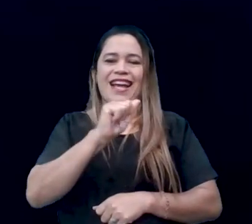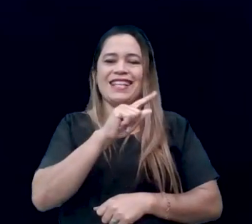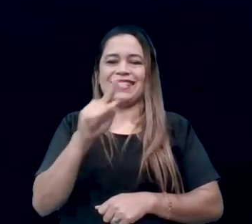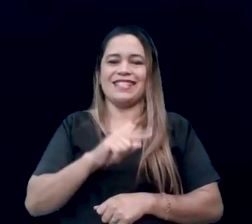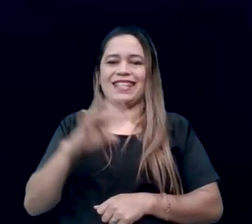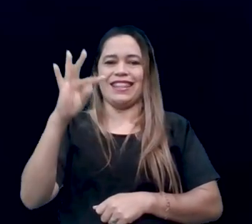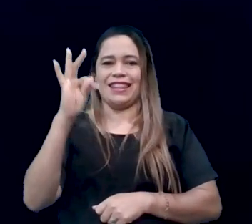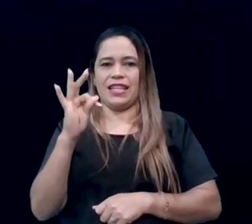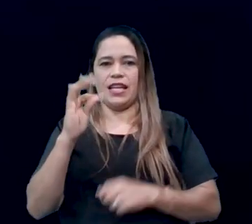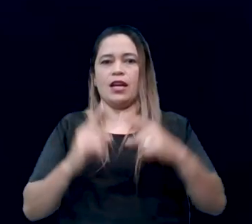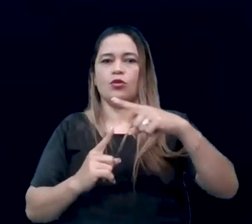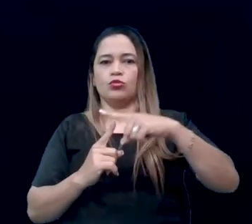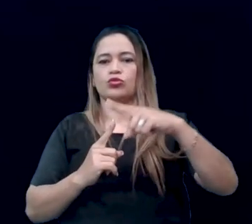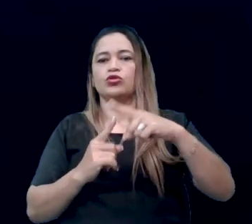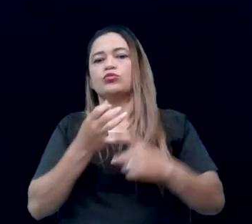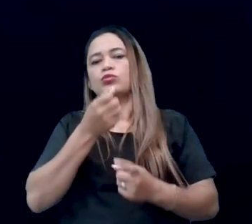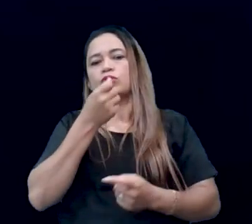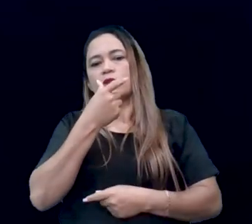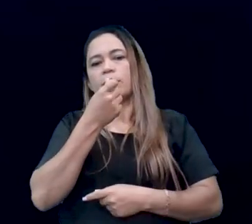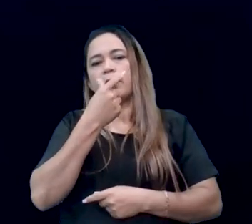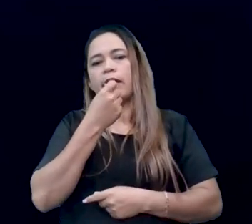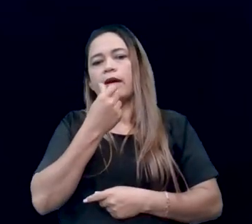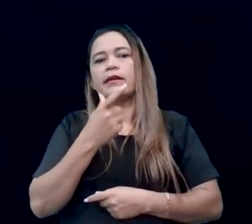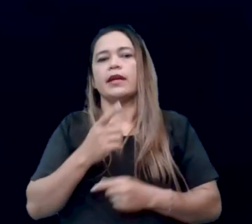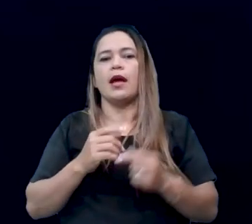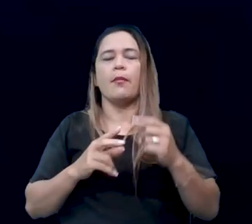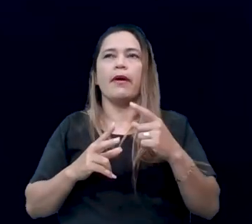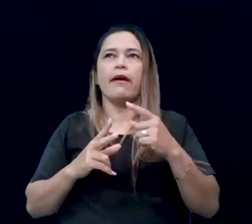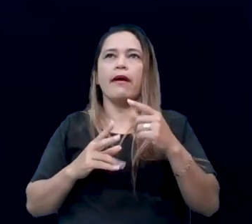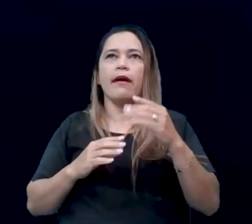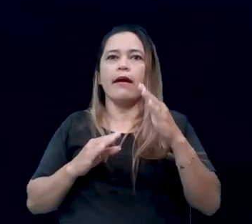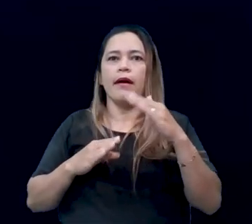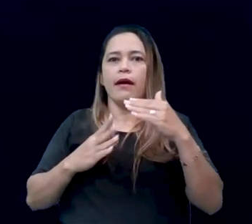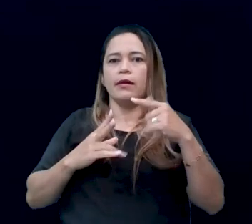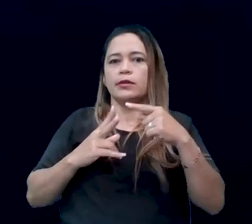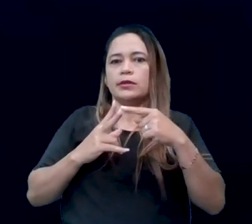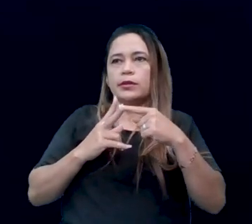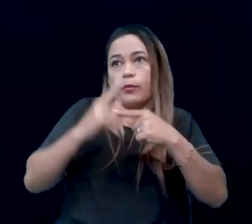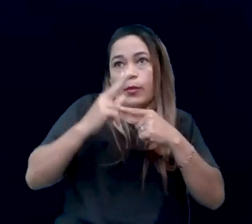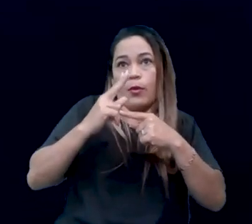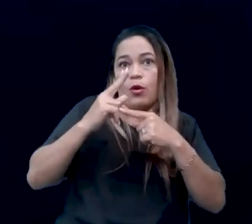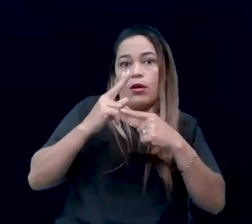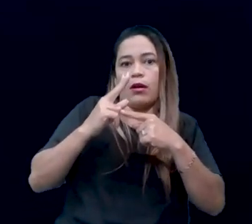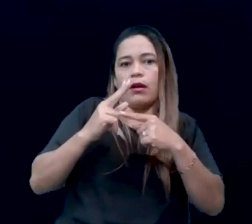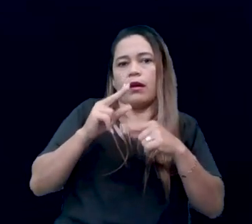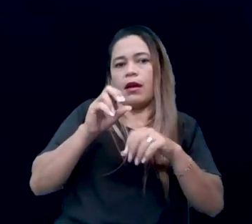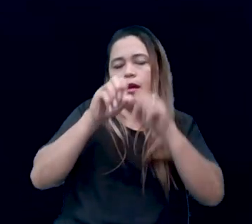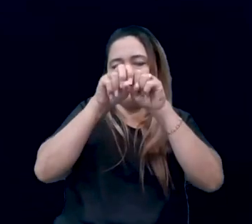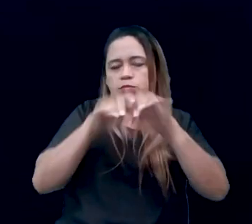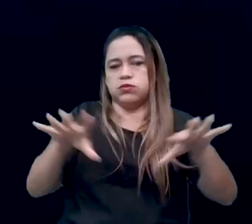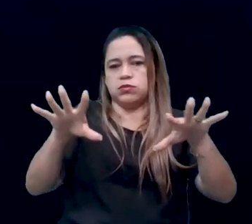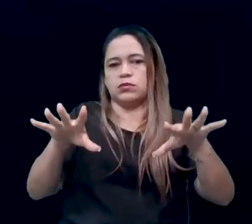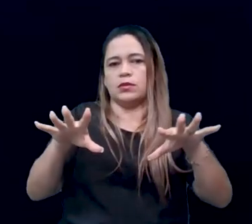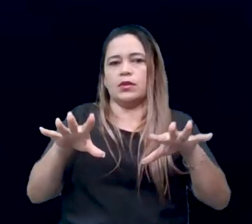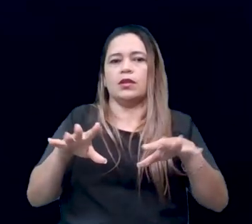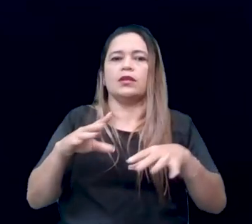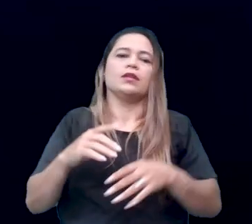é um tipo de medicamento que serve para bloquear essa replicação do vírus. O que essa droga